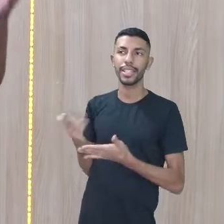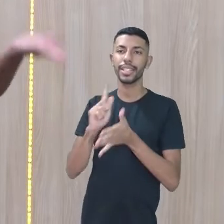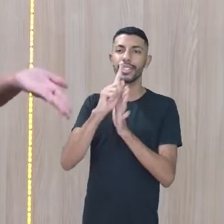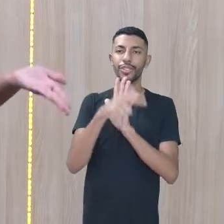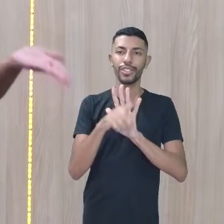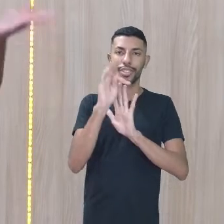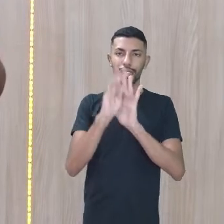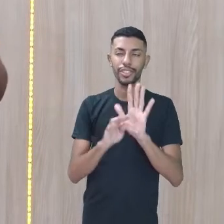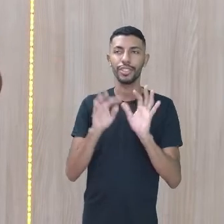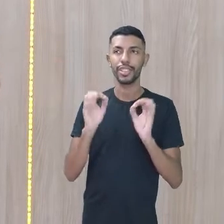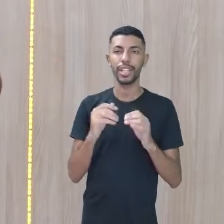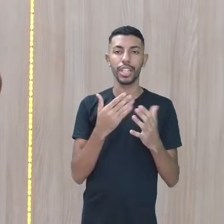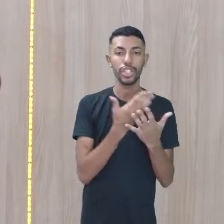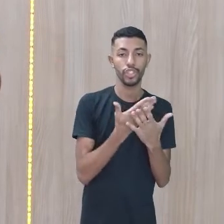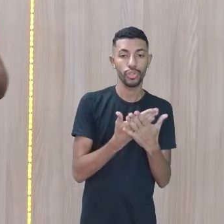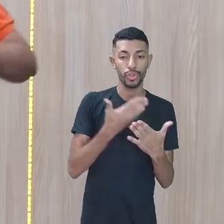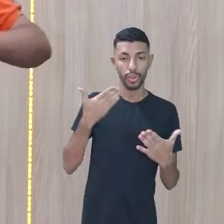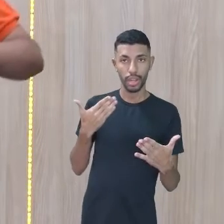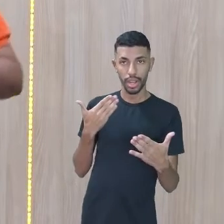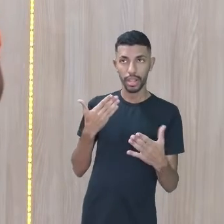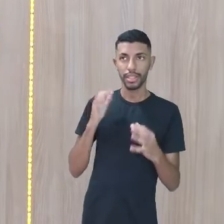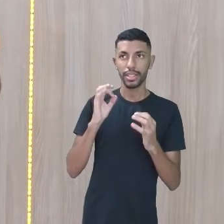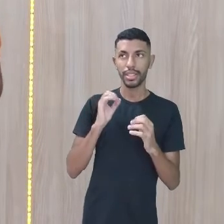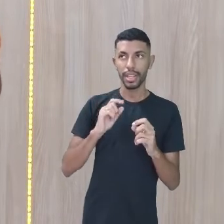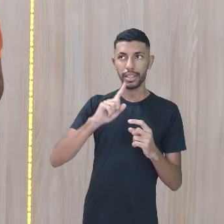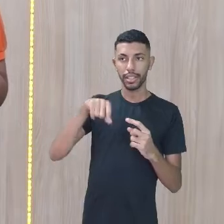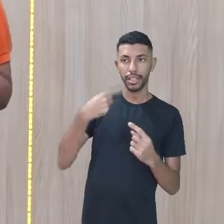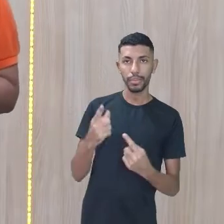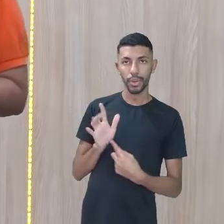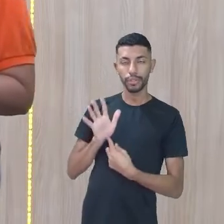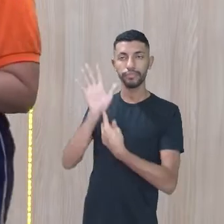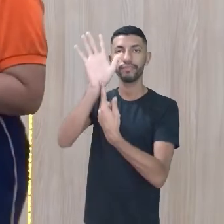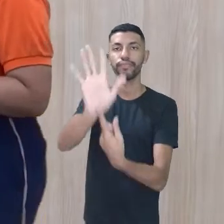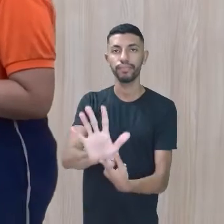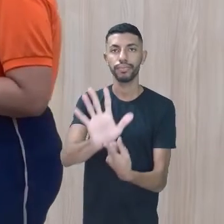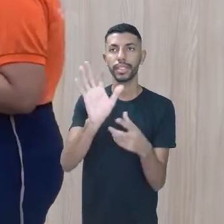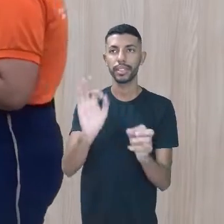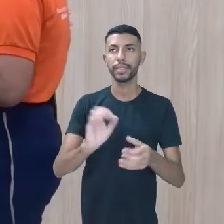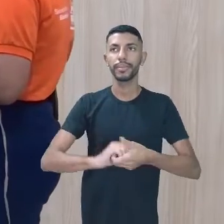textual. Estudo prévio, execução através de exposição oral.